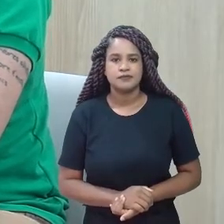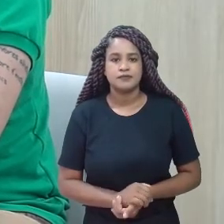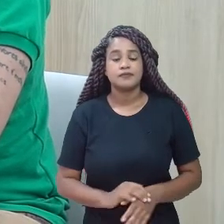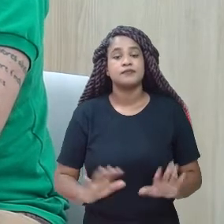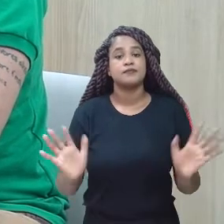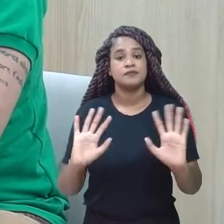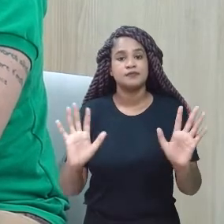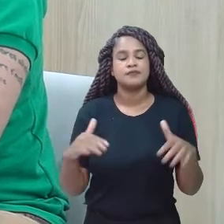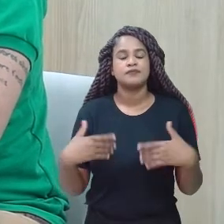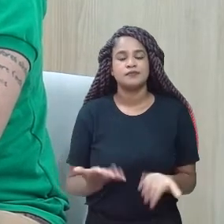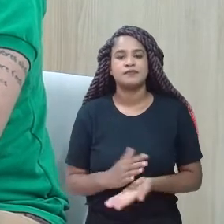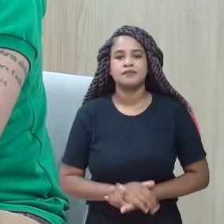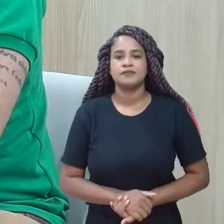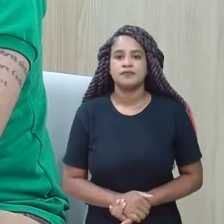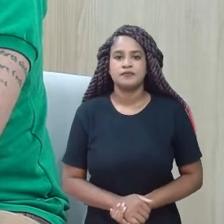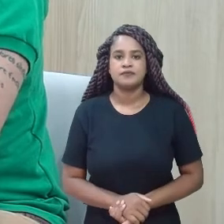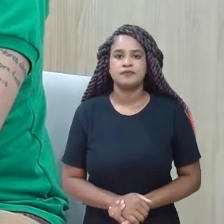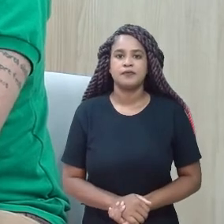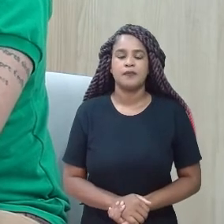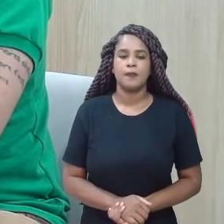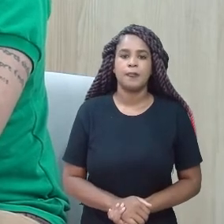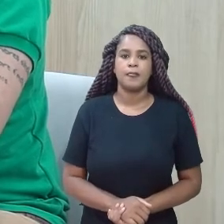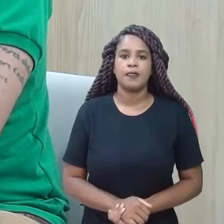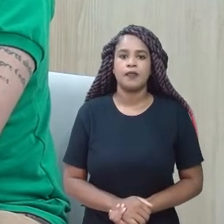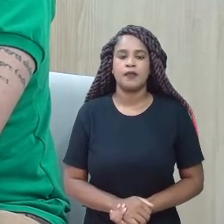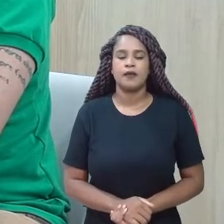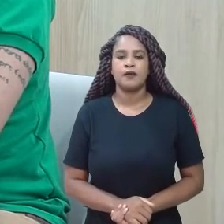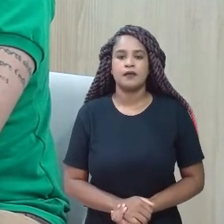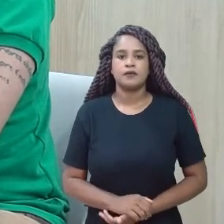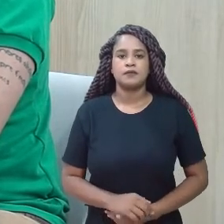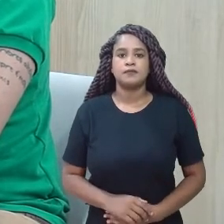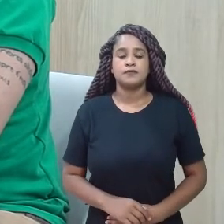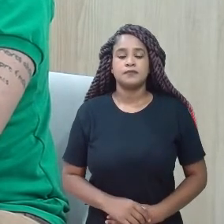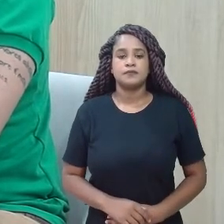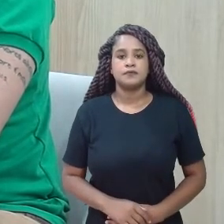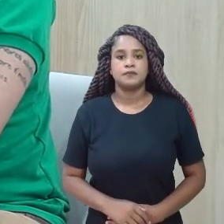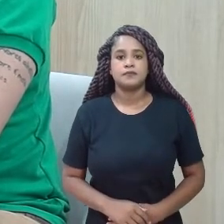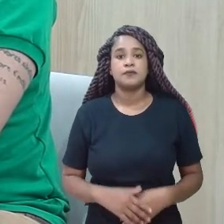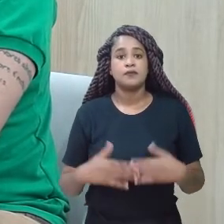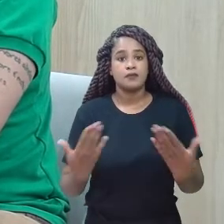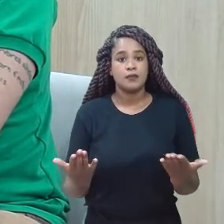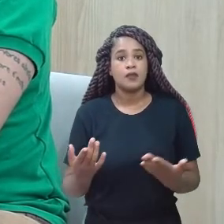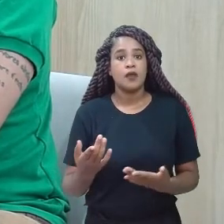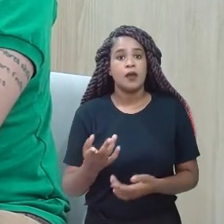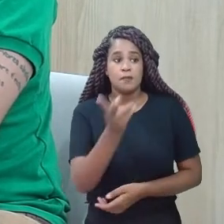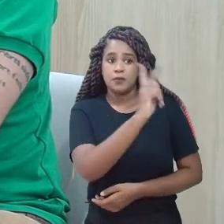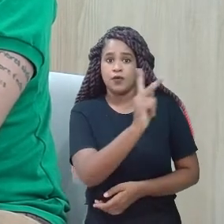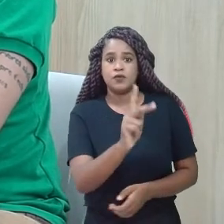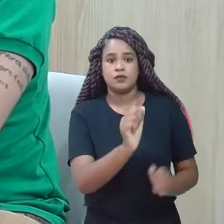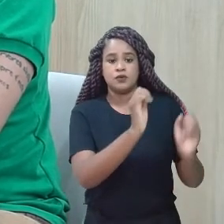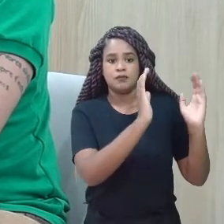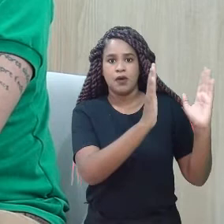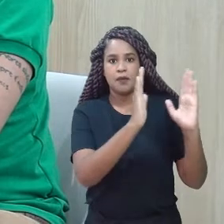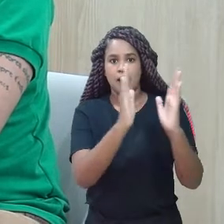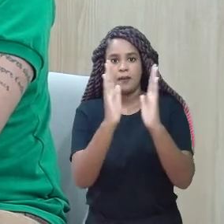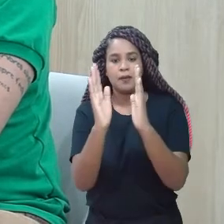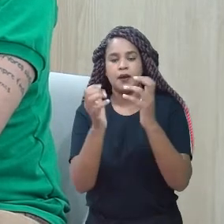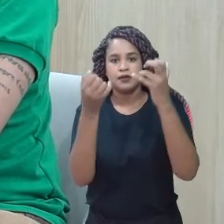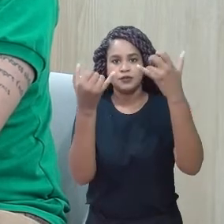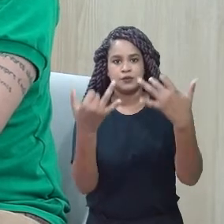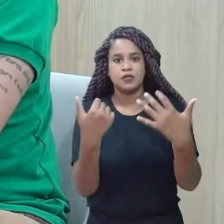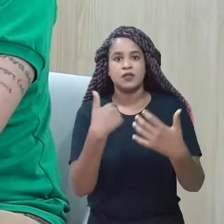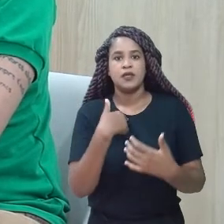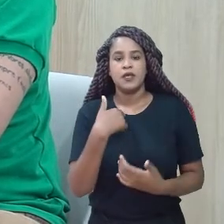Olá, Briane. Para auxiliar aqui, né, assim, a sequência dos temas que a professora Briane está trazendo na aula, eu disse assim, vou